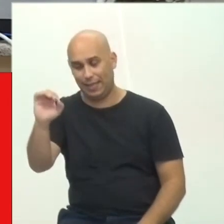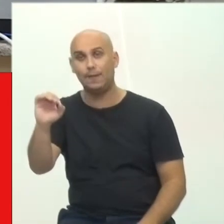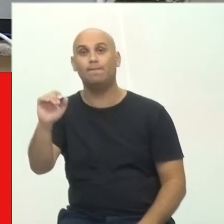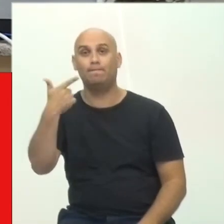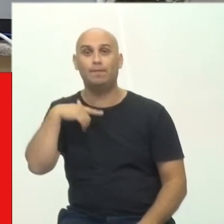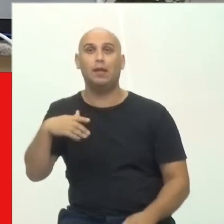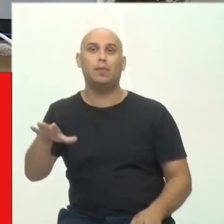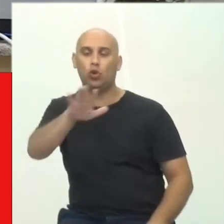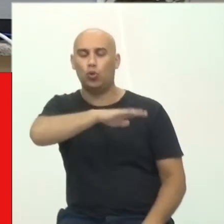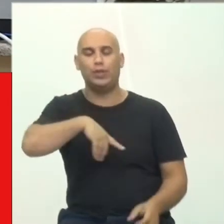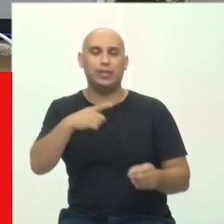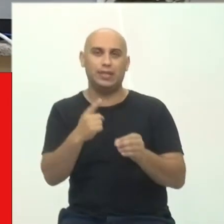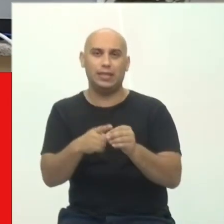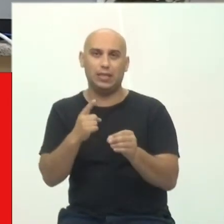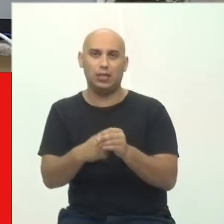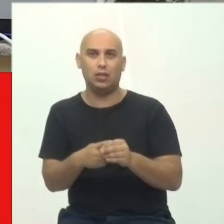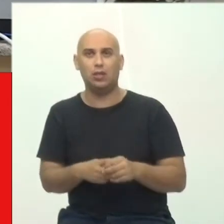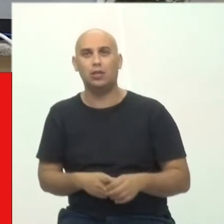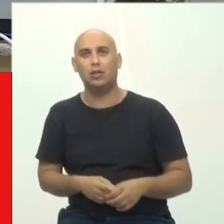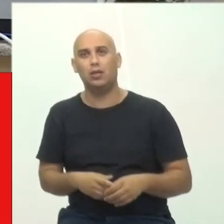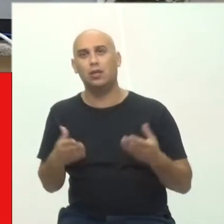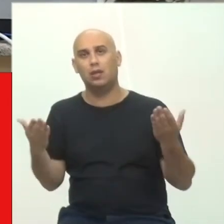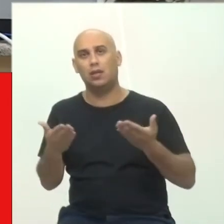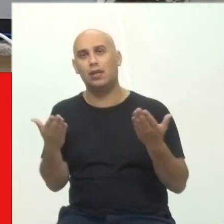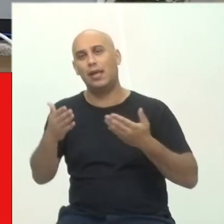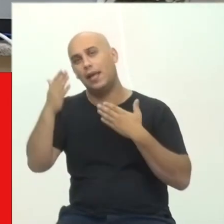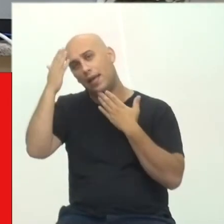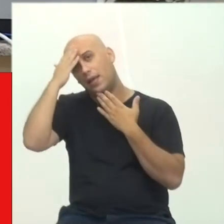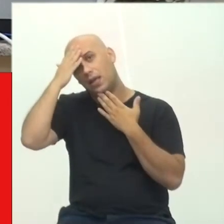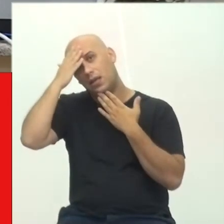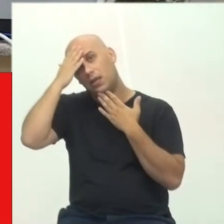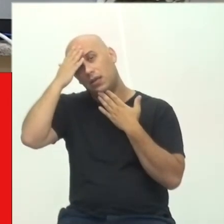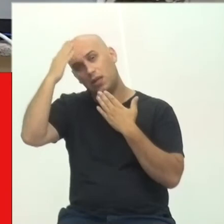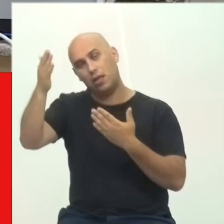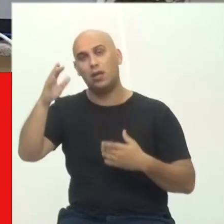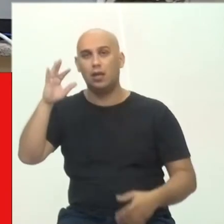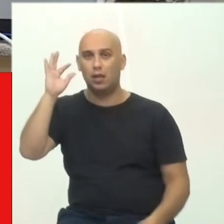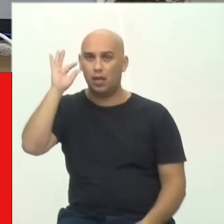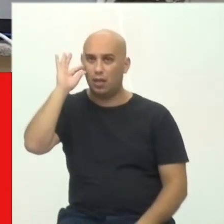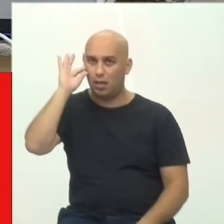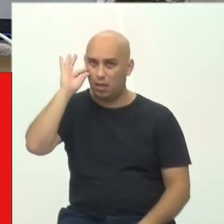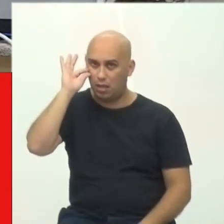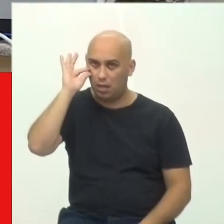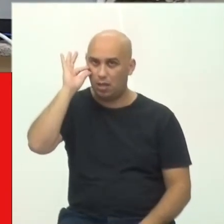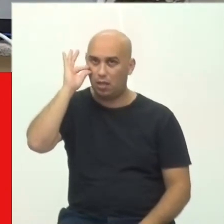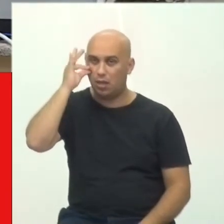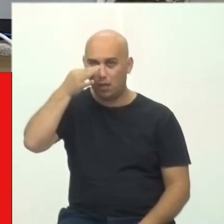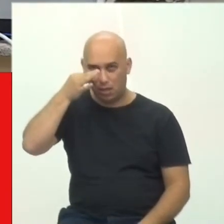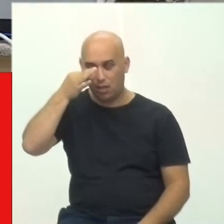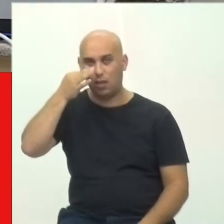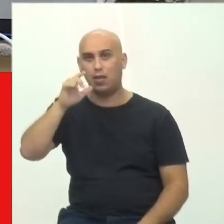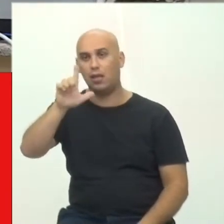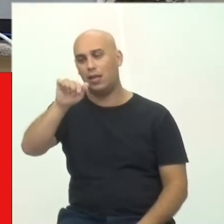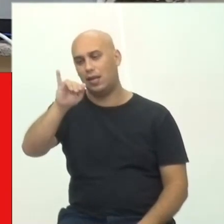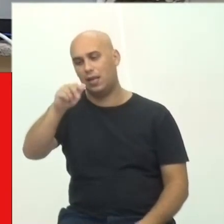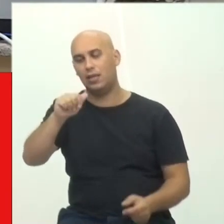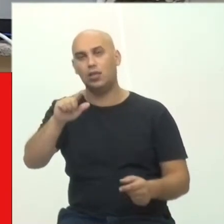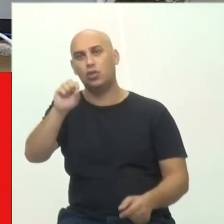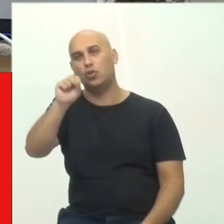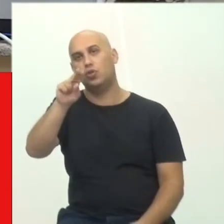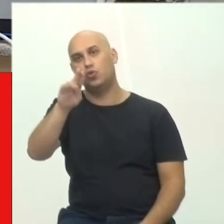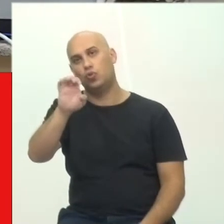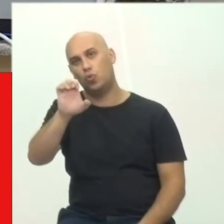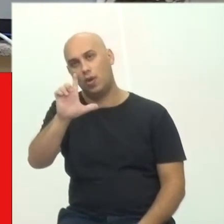cidade toda em relação a isso. A princípio, eu quero agradecer a presença da Laís e da Sueli, muito obrigado pela presença de vocês,